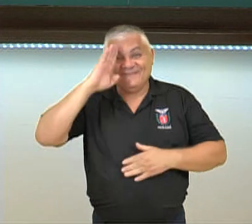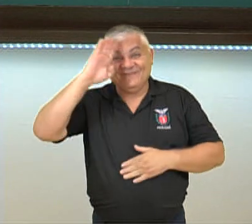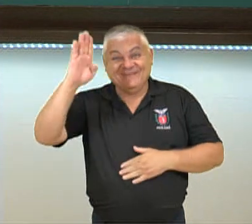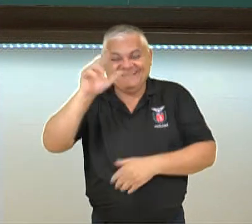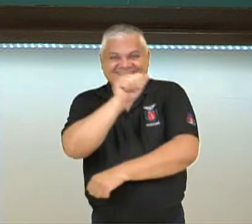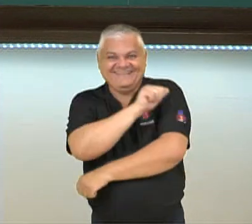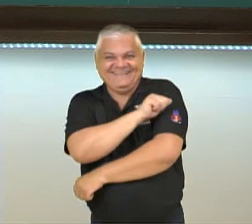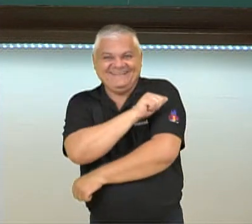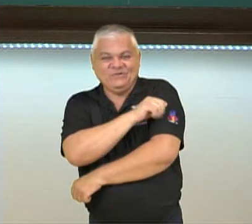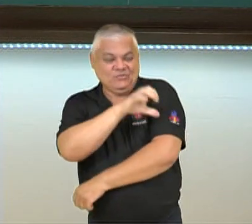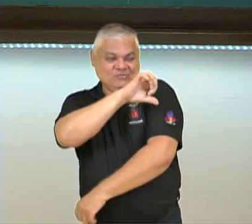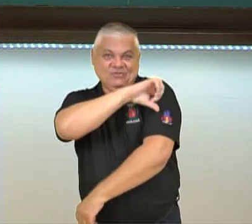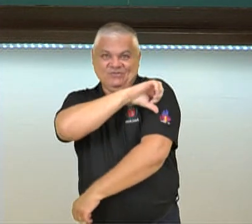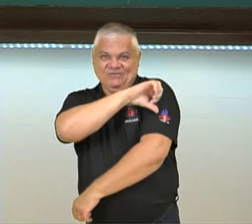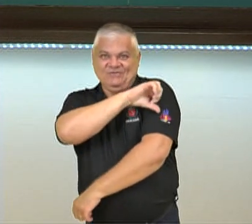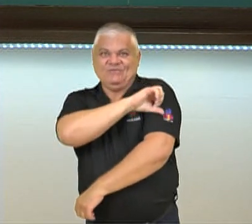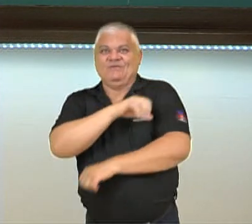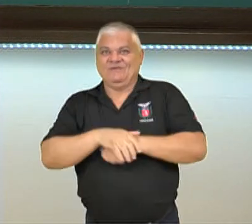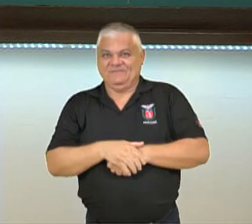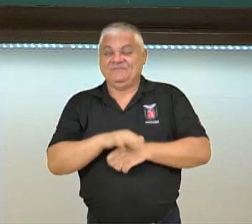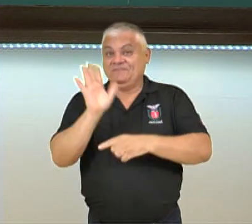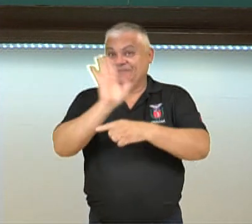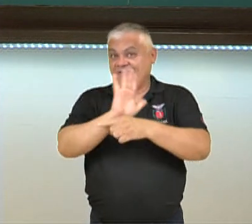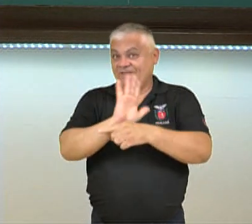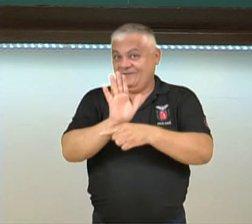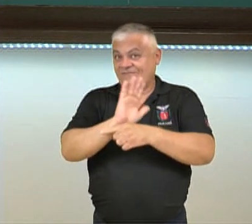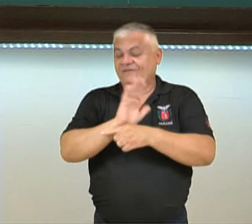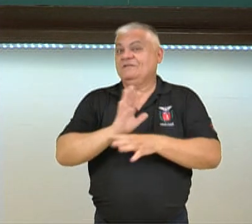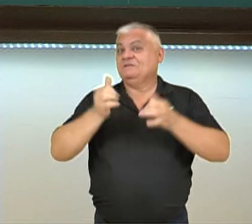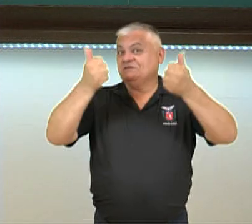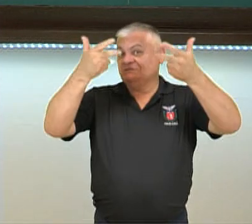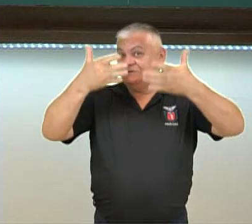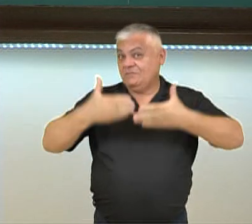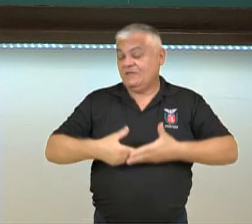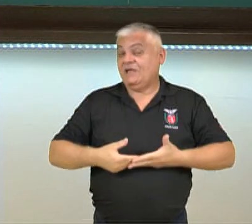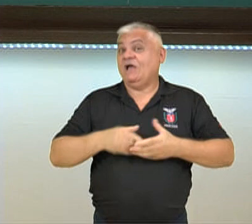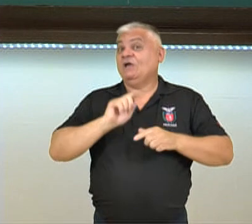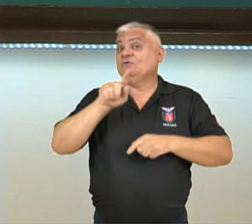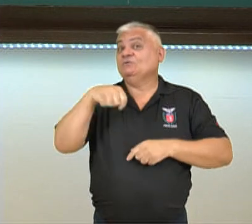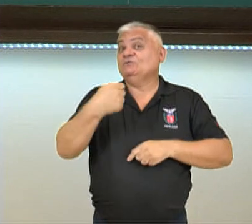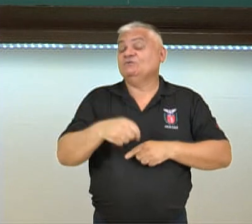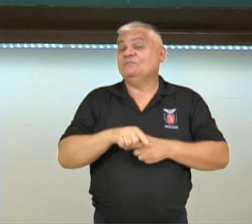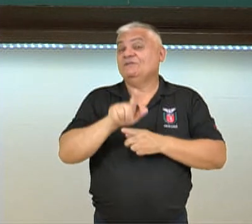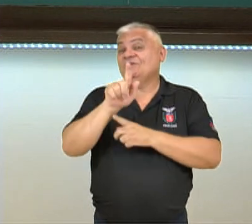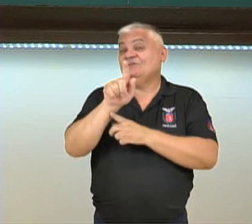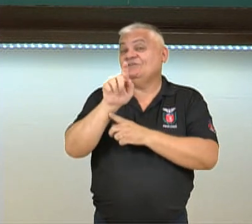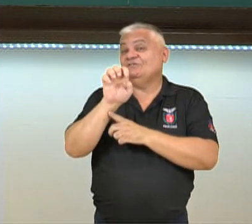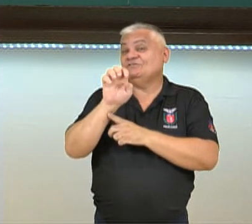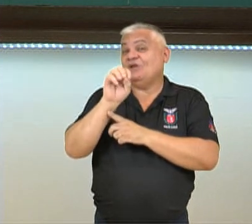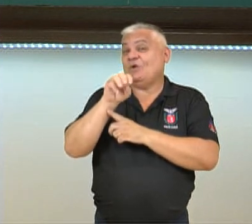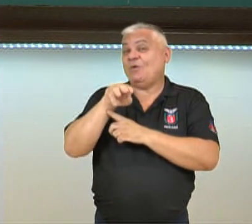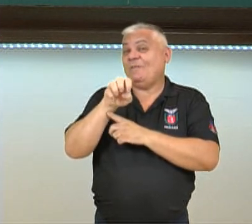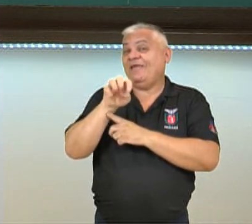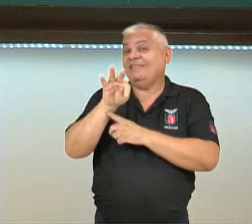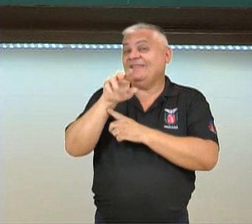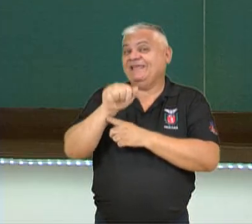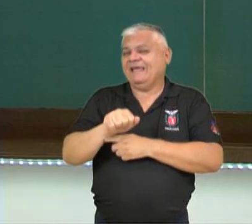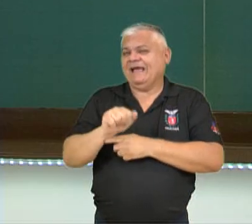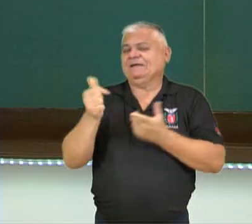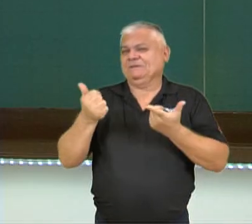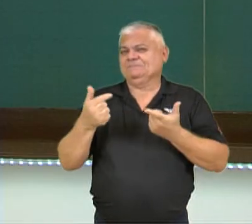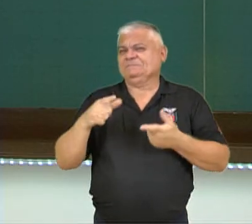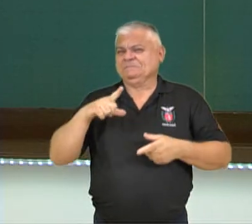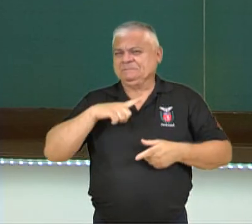Olá, estudante do 9º ano! Nesse vídeo vamos falar sobre alguns conceitos da geometria. Vamos lá? O que nós temos?